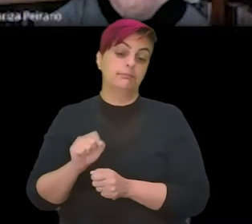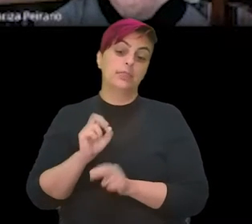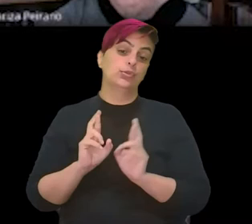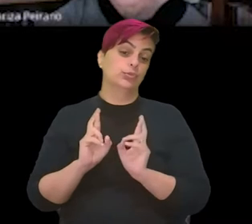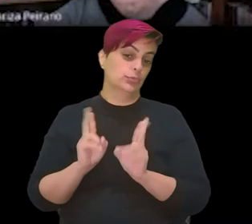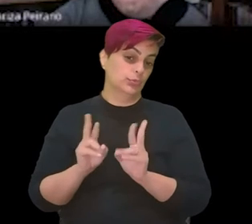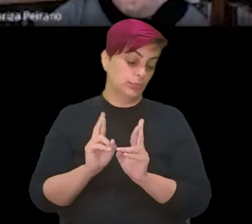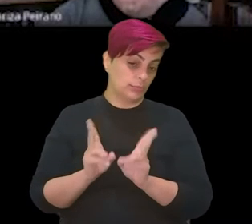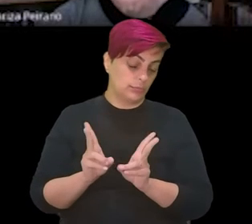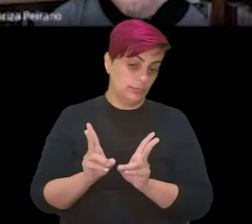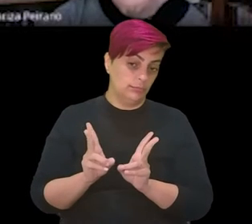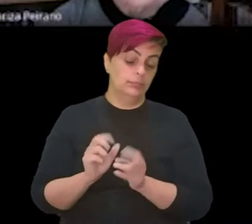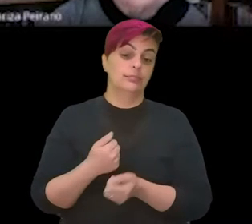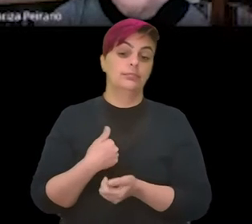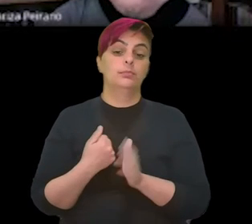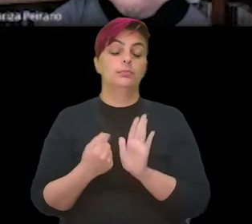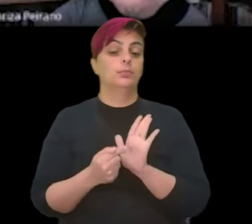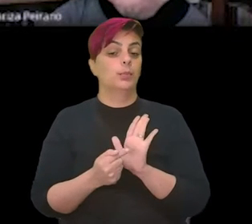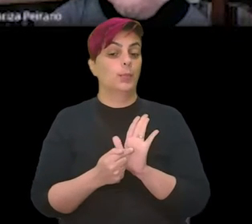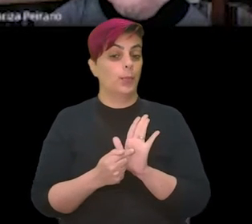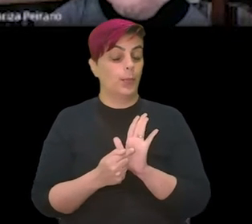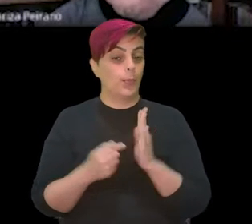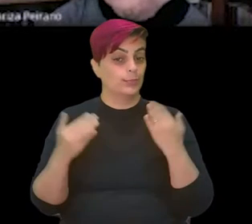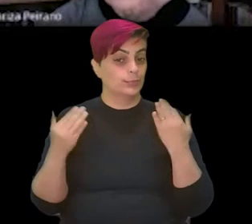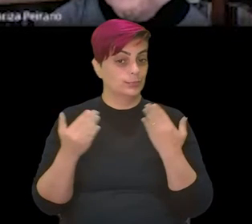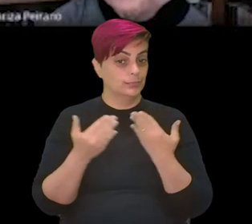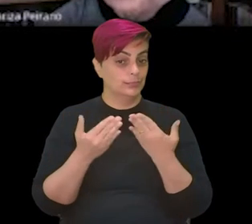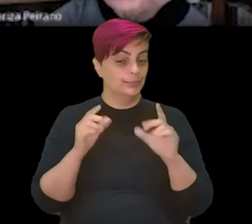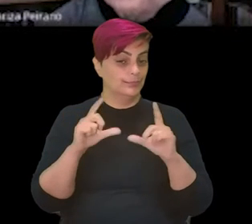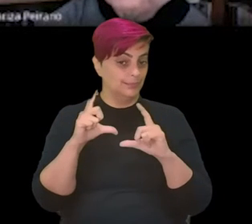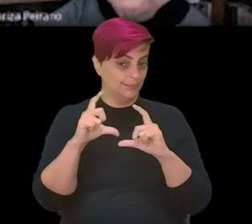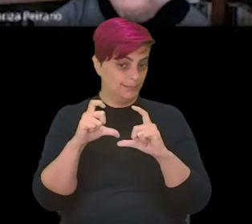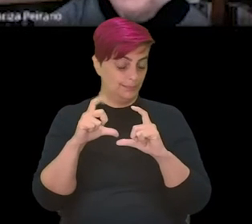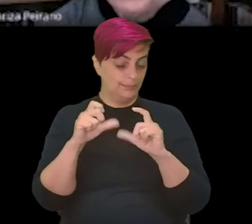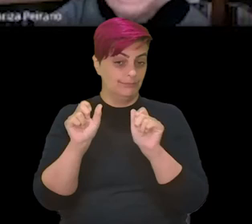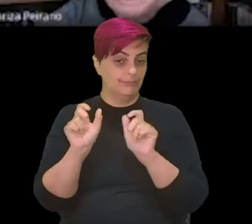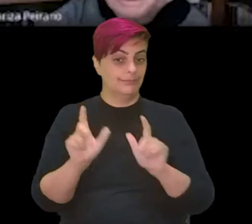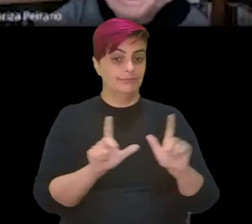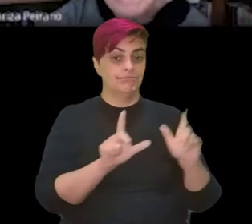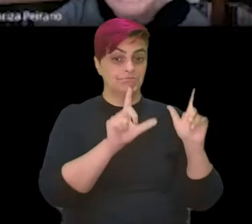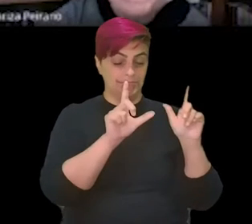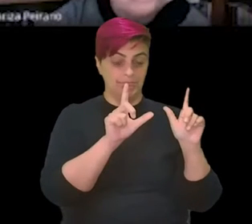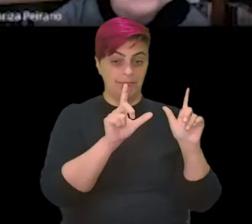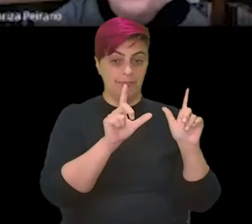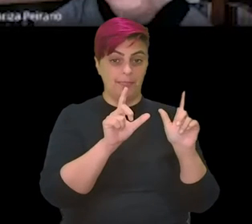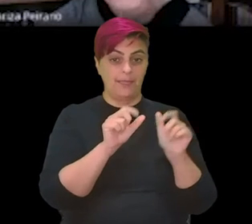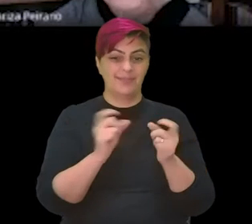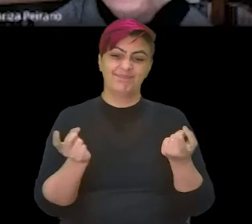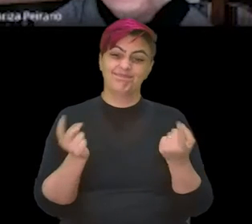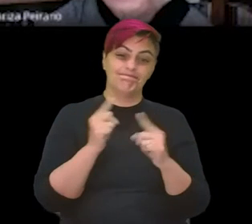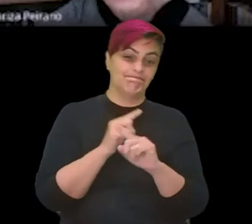especial. Eu mostro agora uma foto que eu considero uma